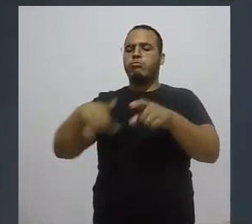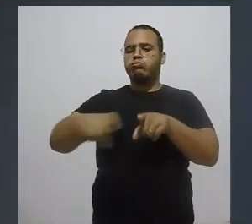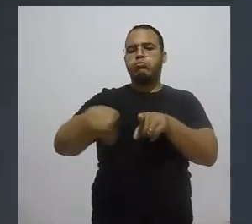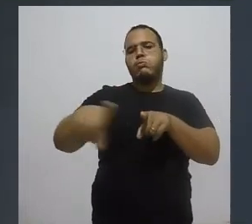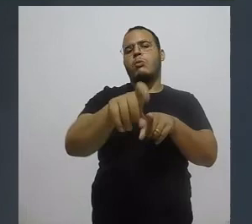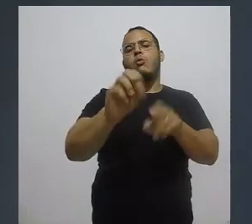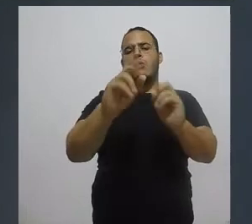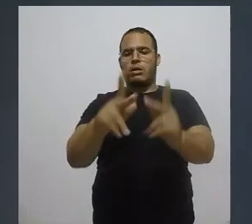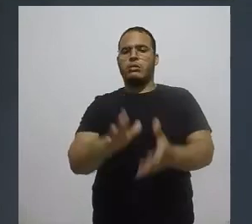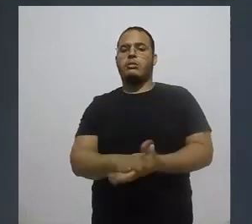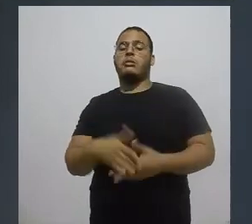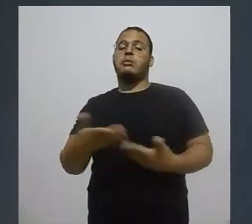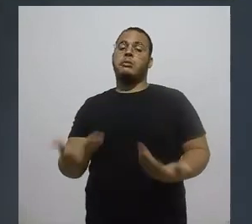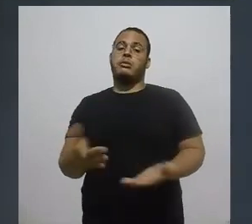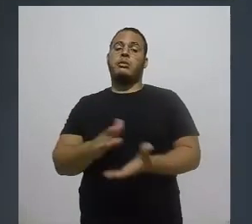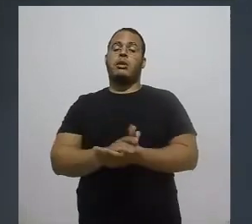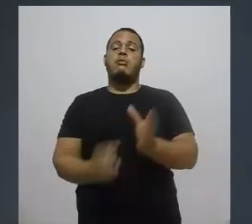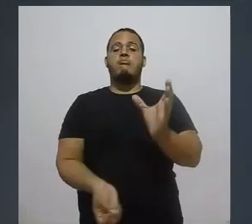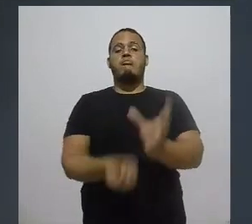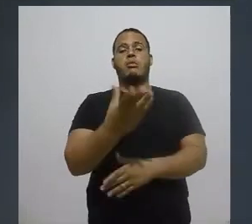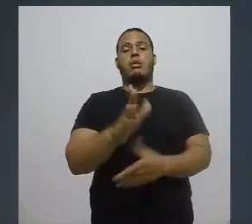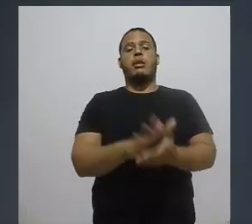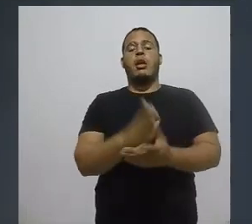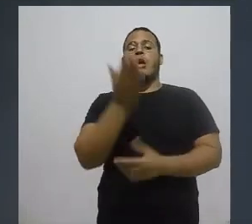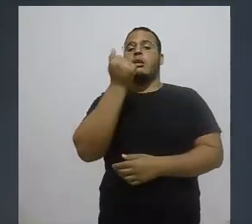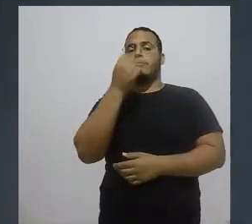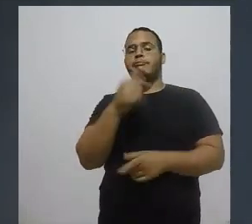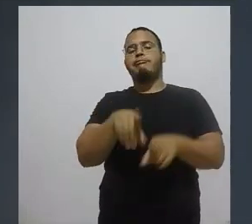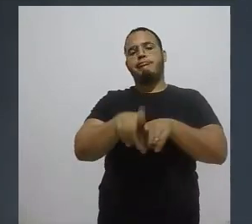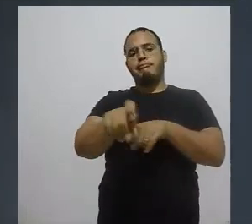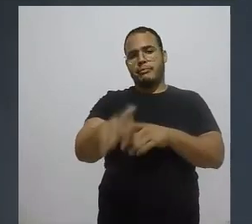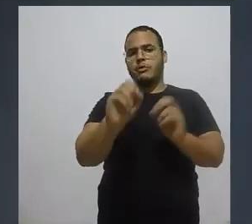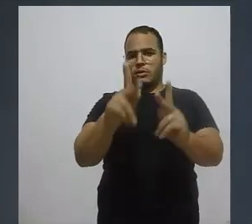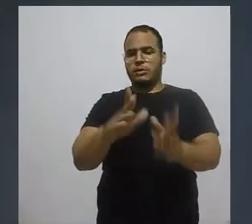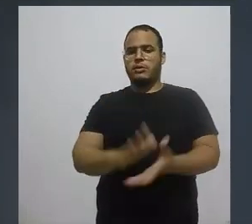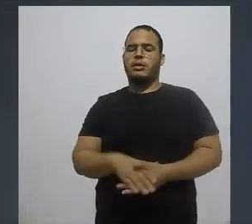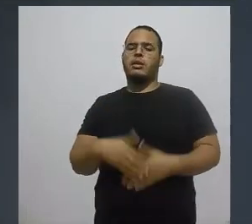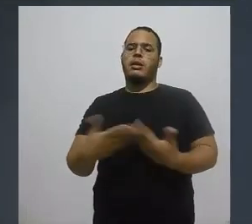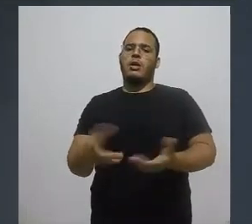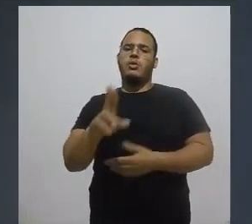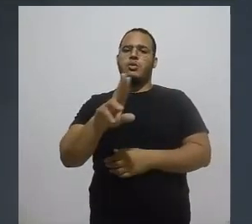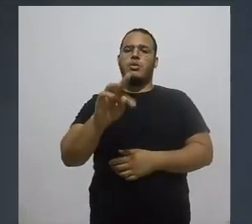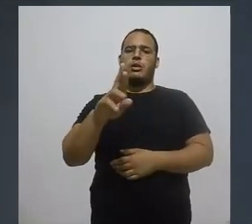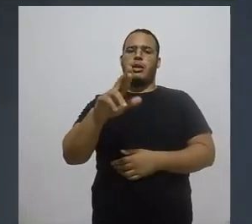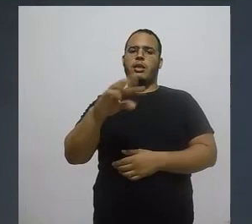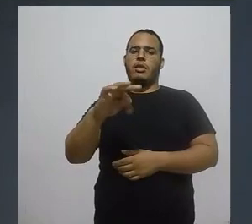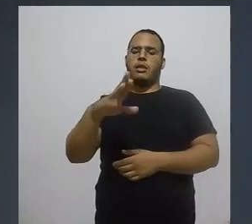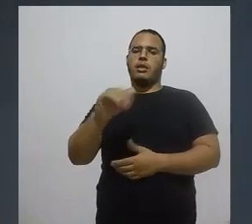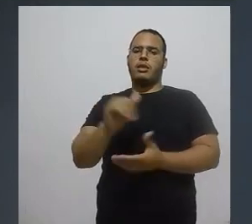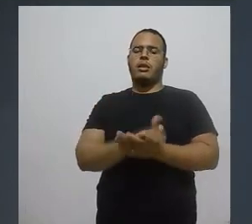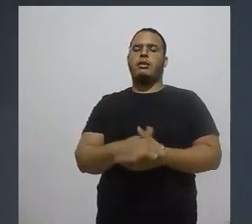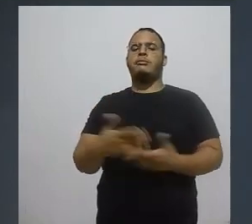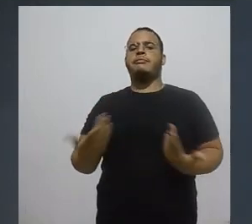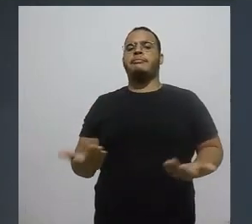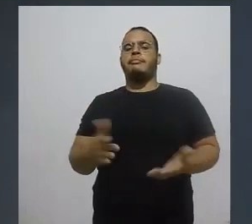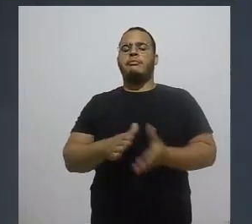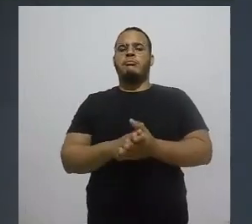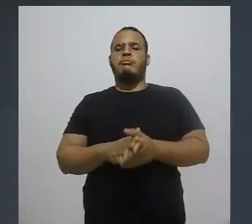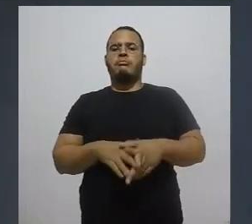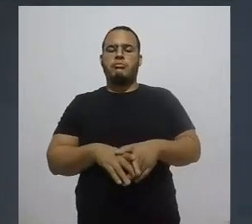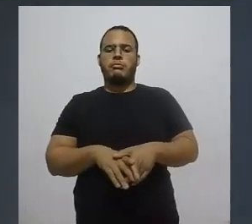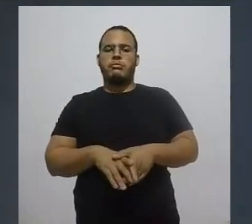Então, é aqui que é produzido, né, o alimento do espermatozoide. A uretra. A uretra é um canal que se abre para o